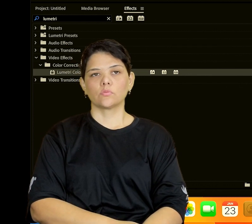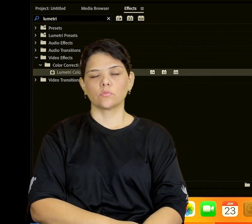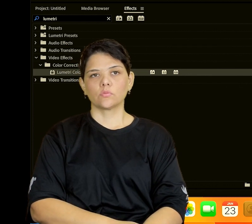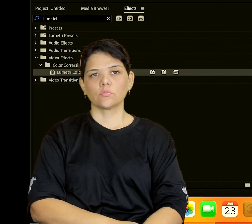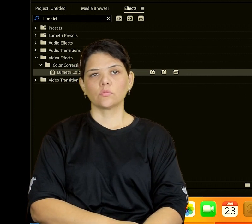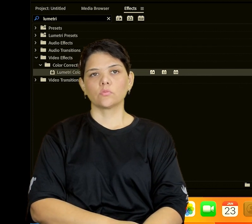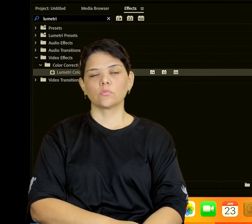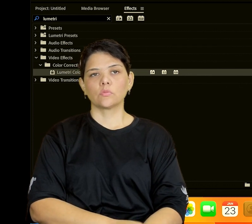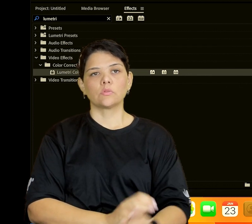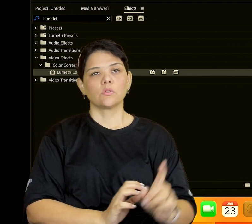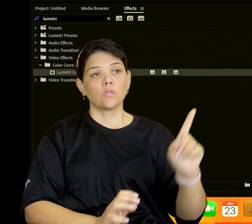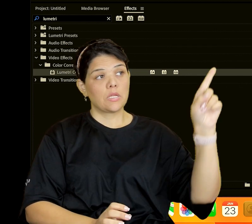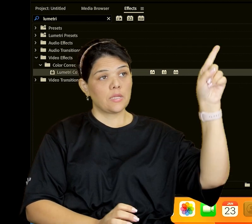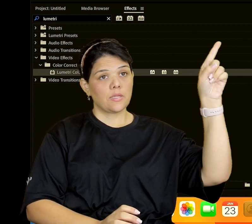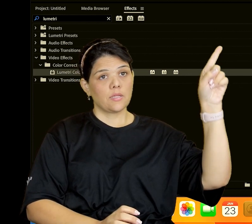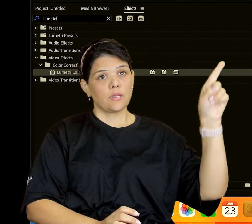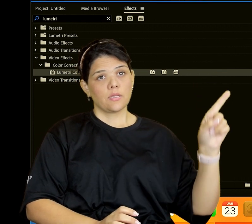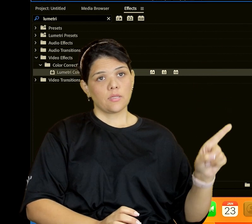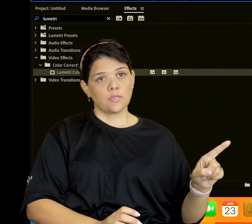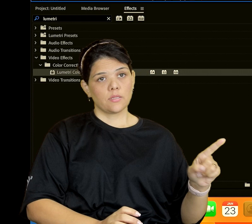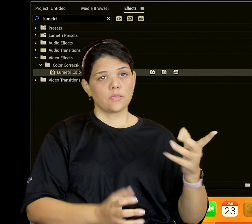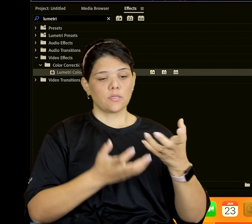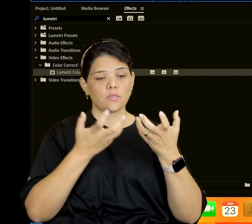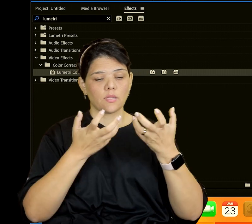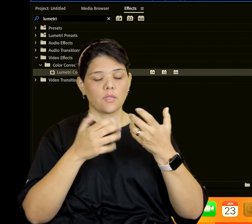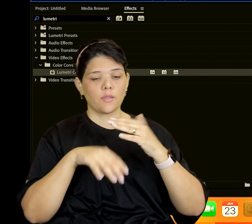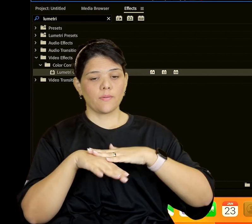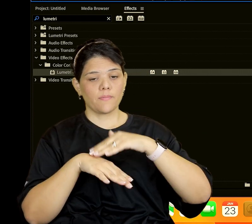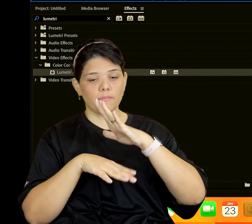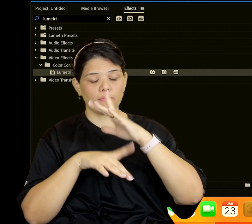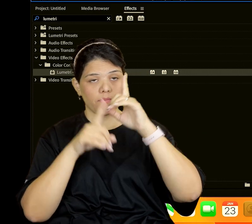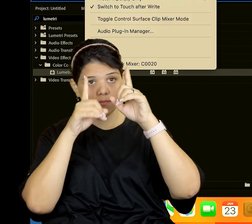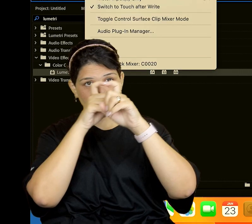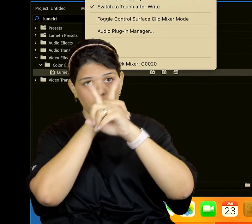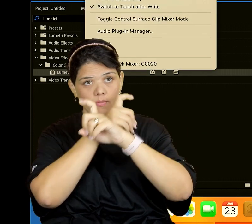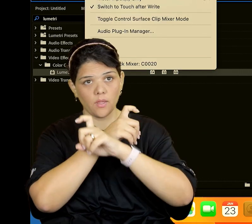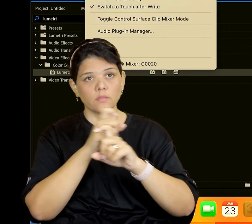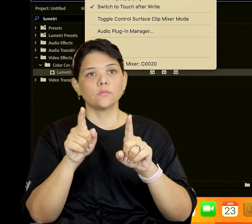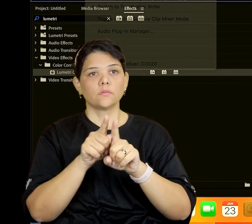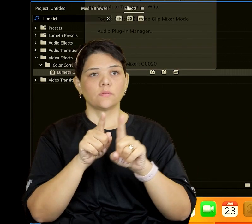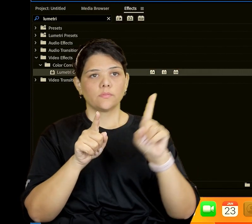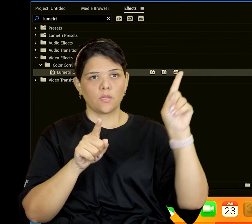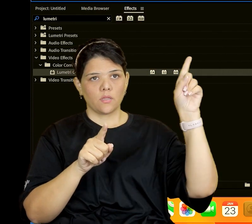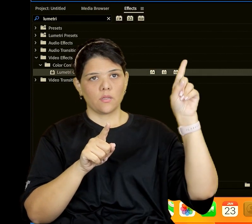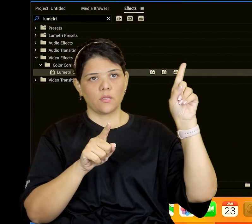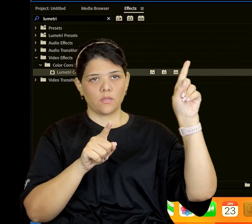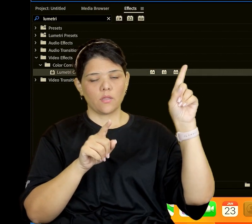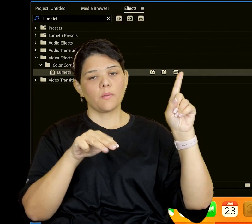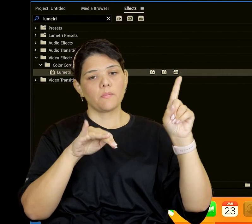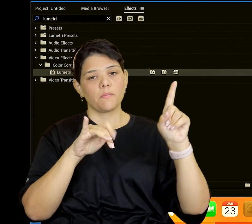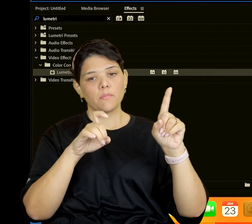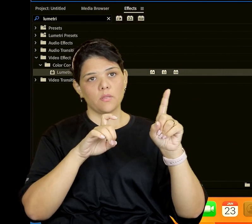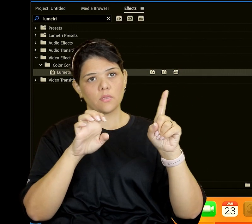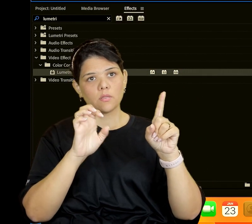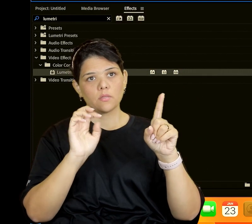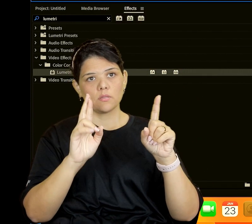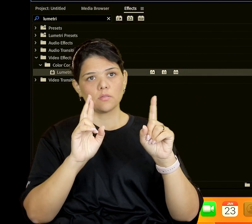Se você quiser abrir o mais complexo, ele está aqui também, que é o Mixer. Tranquilo?